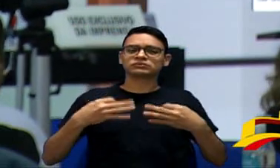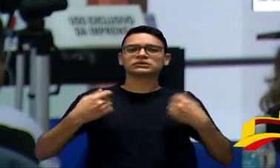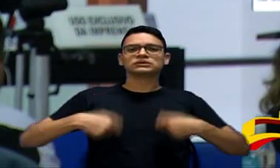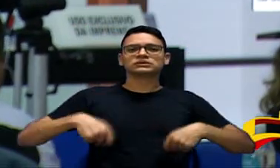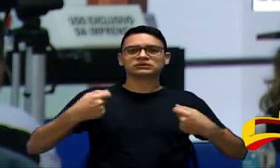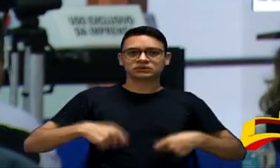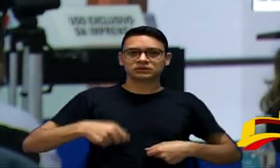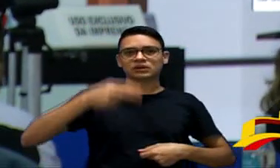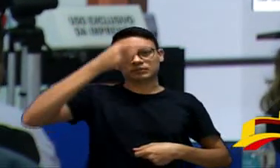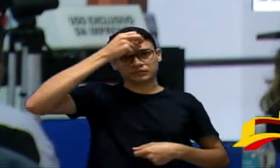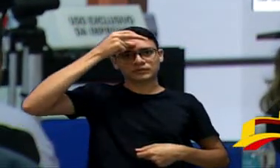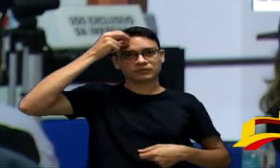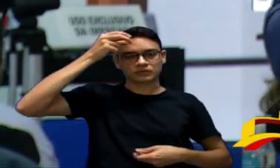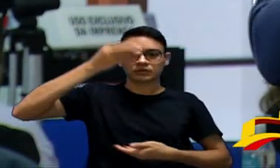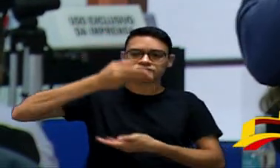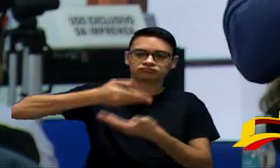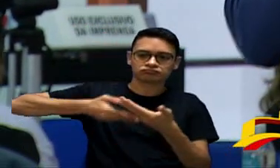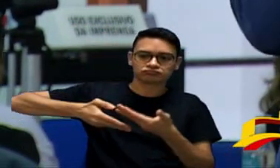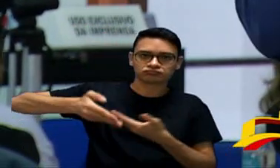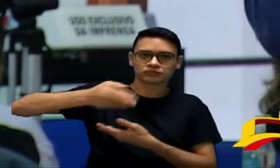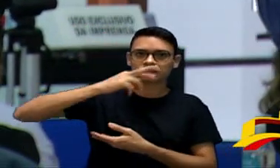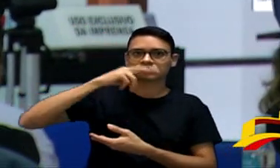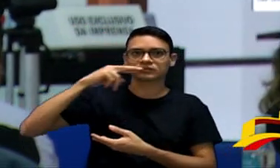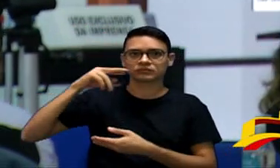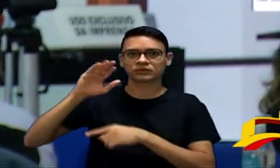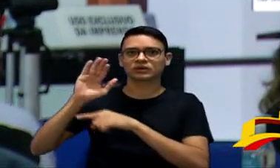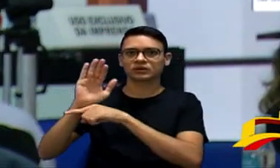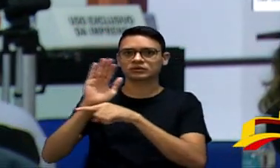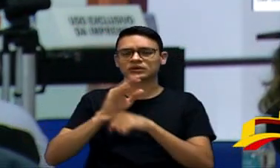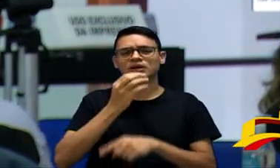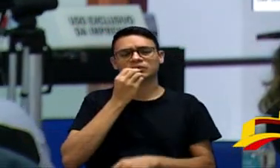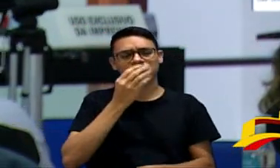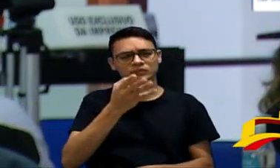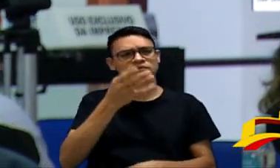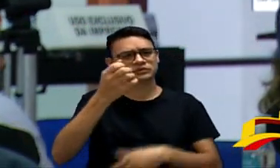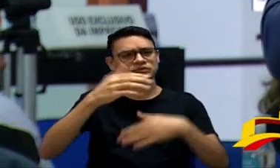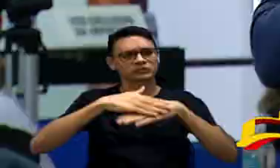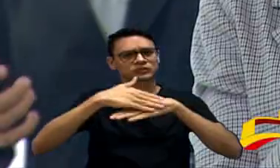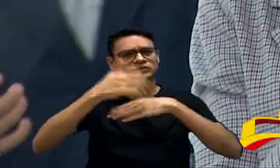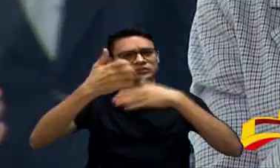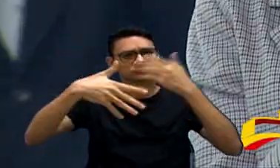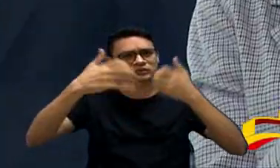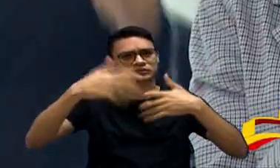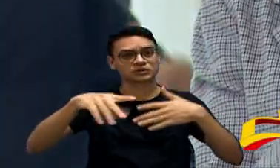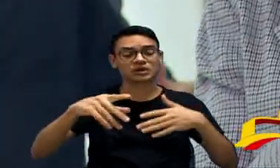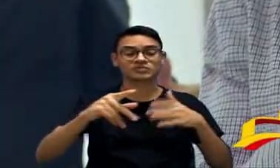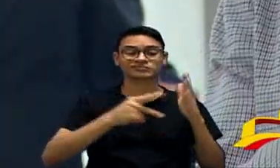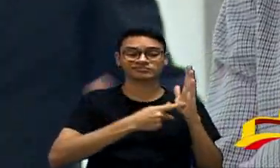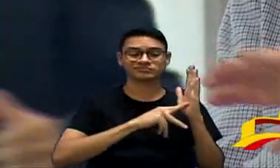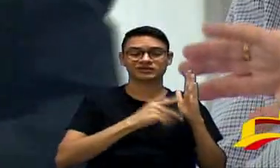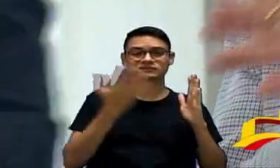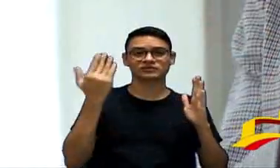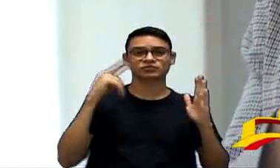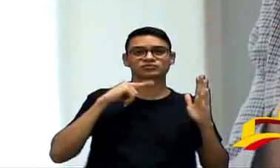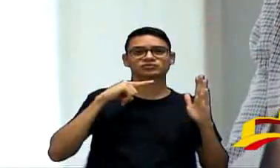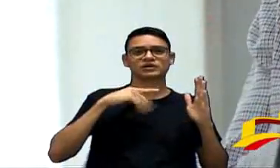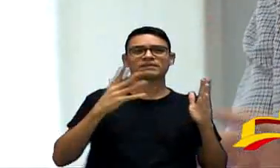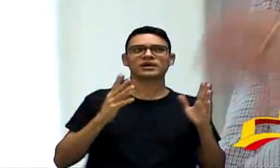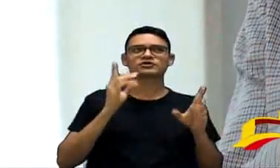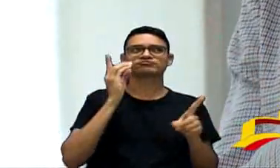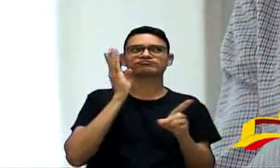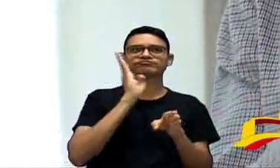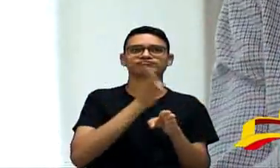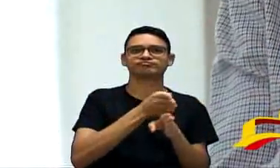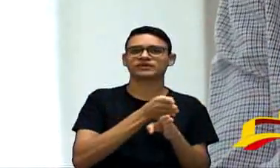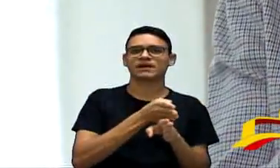Cultura? A prefeitura, o prefeito. Isso é legal ouvir de vossa excelência. O sindicato estava programando num lugar que atentou que não ia caber